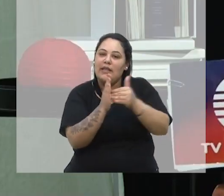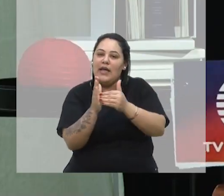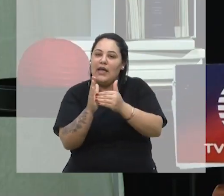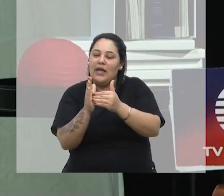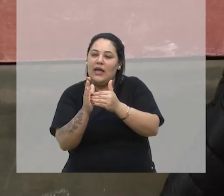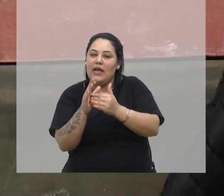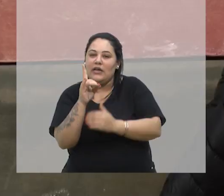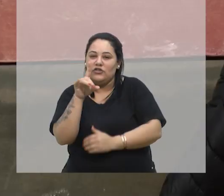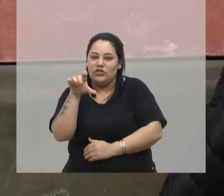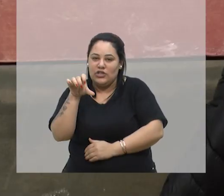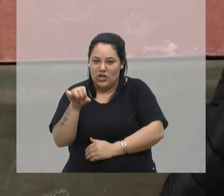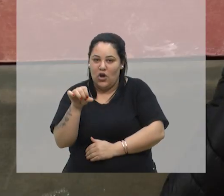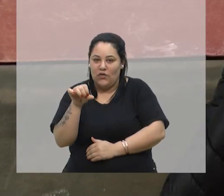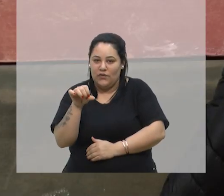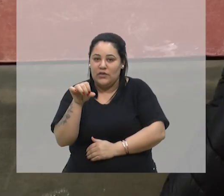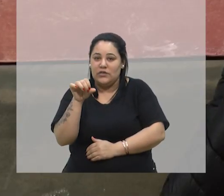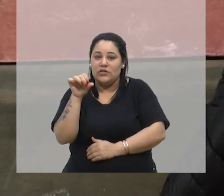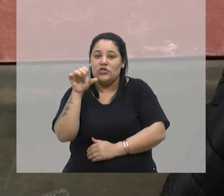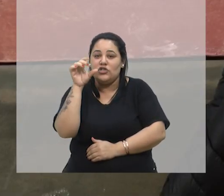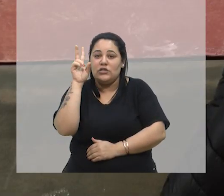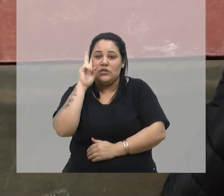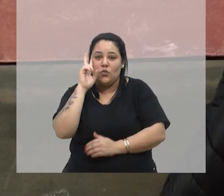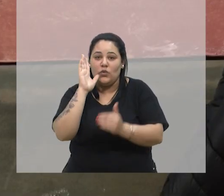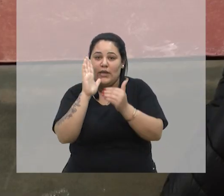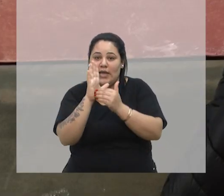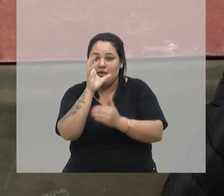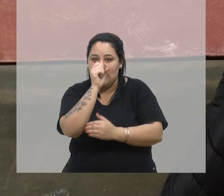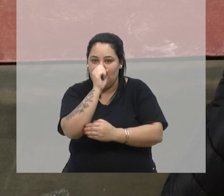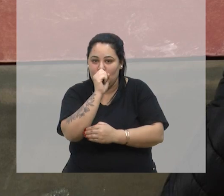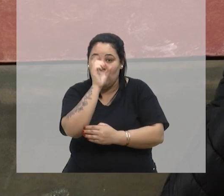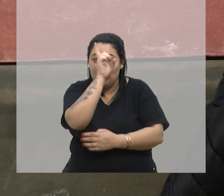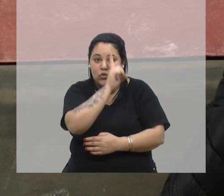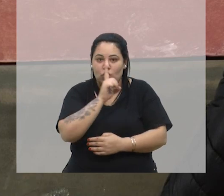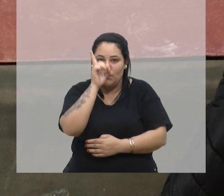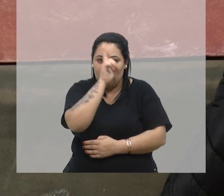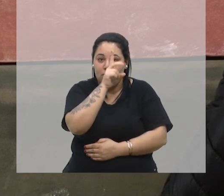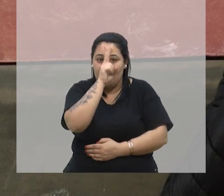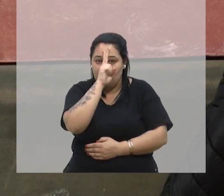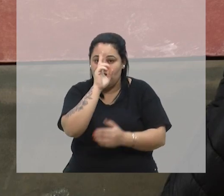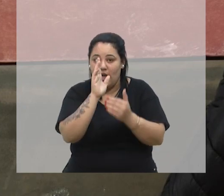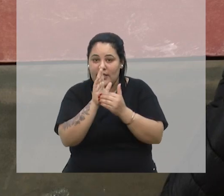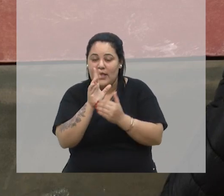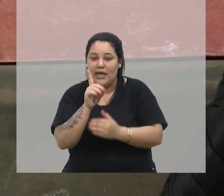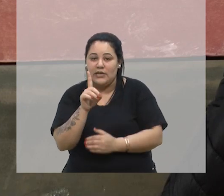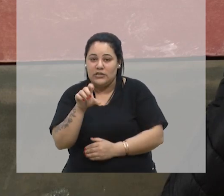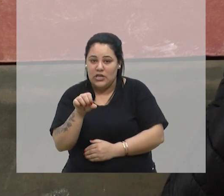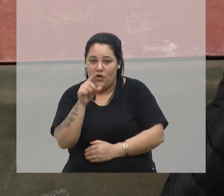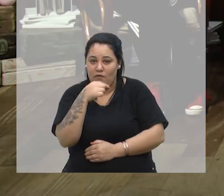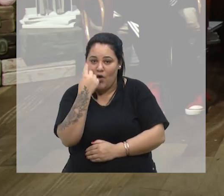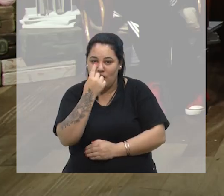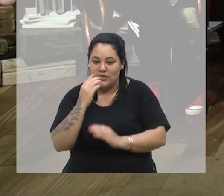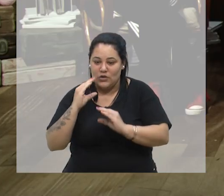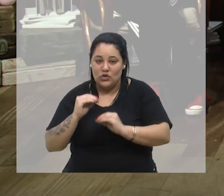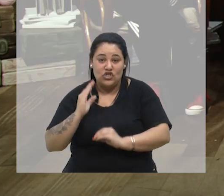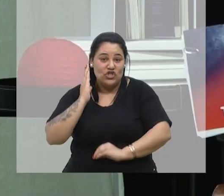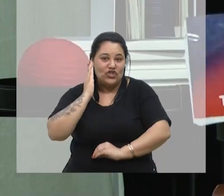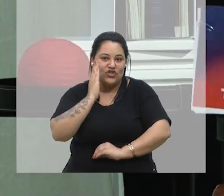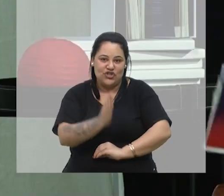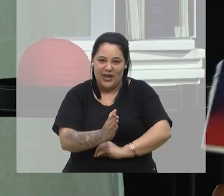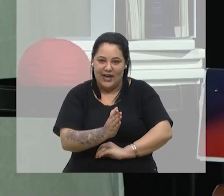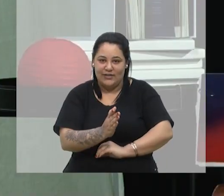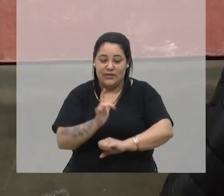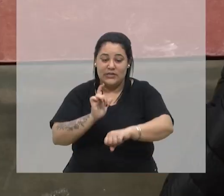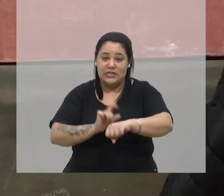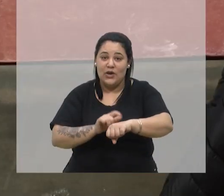feira? É das 9h30 às 19h, de segunda a sábado, e no domingo é das 12h às 19h. E vocês ficam